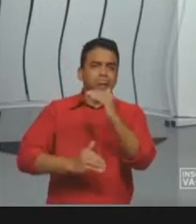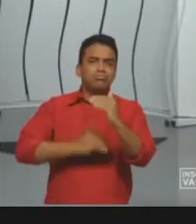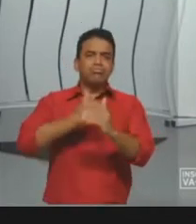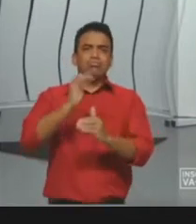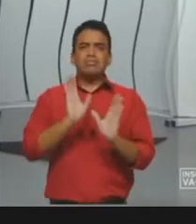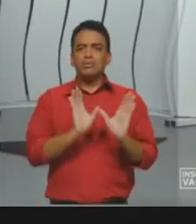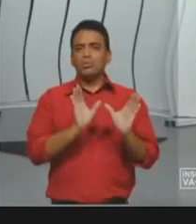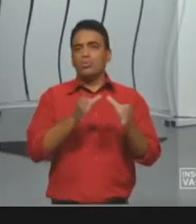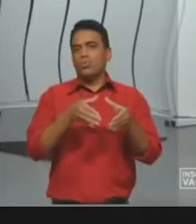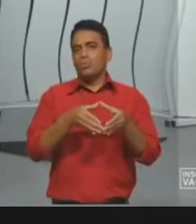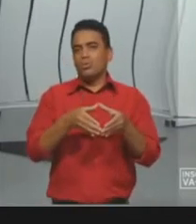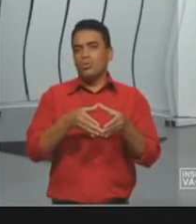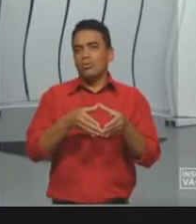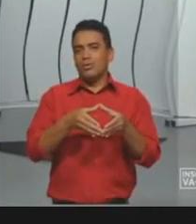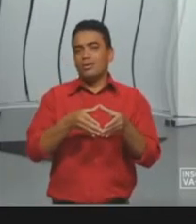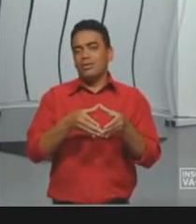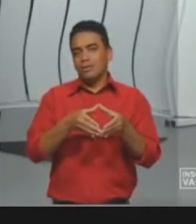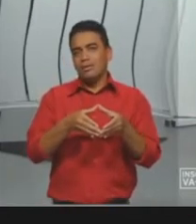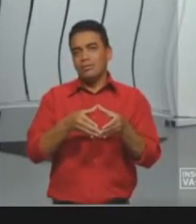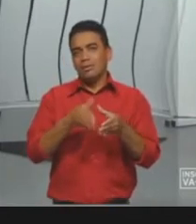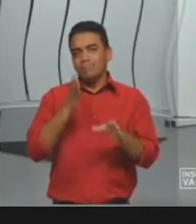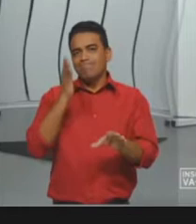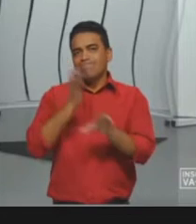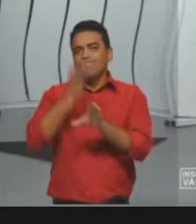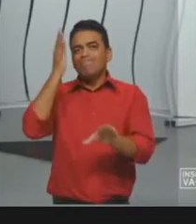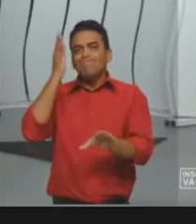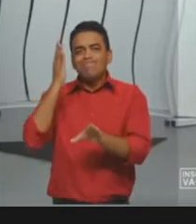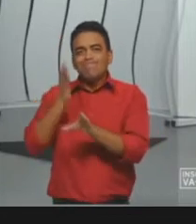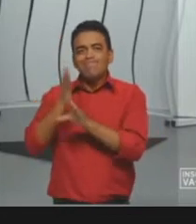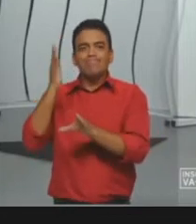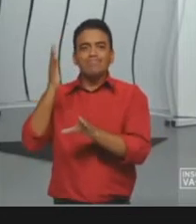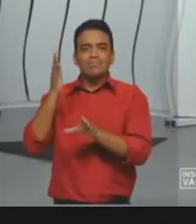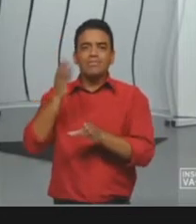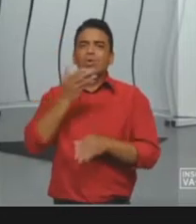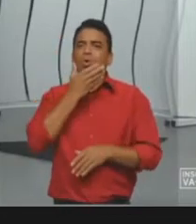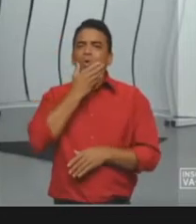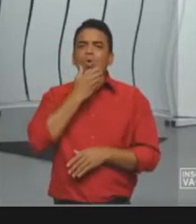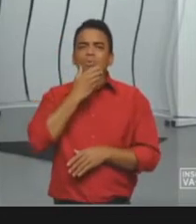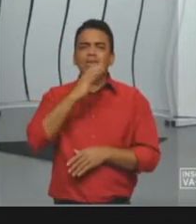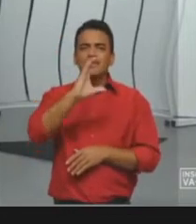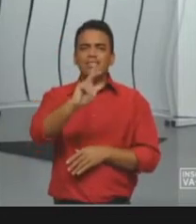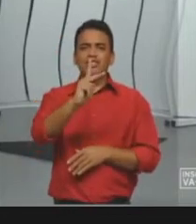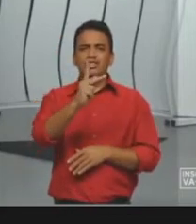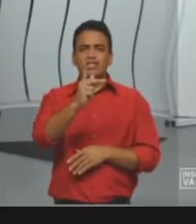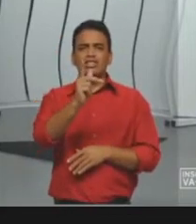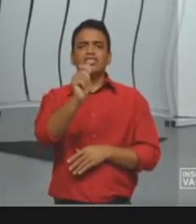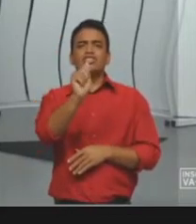que veio à tona com as descobertas de Charles Darwin.